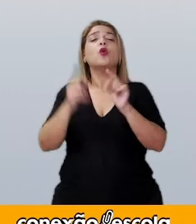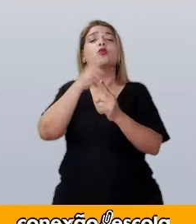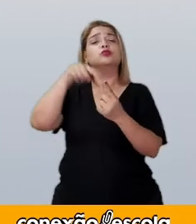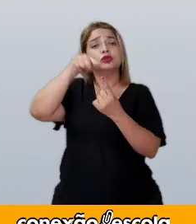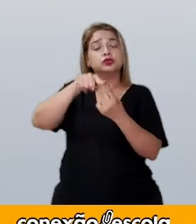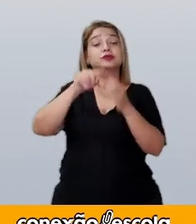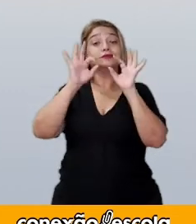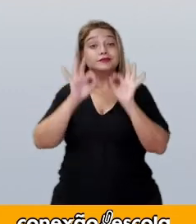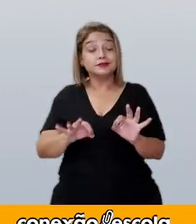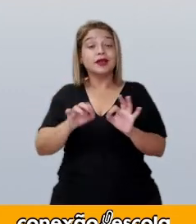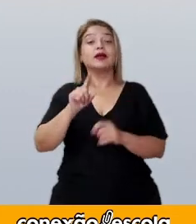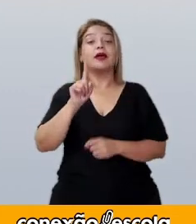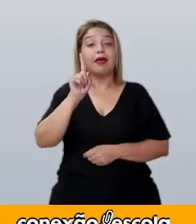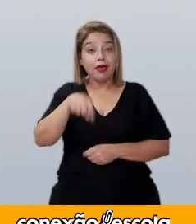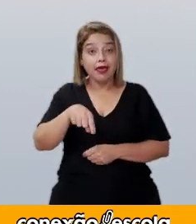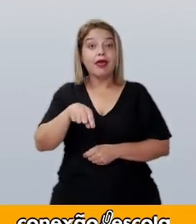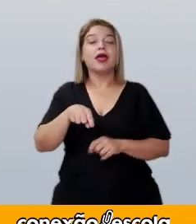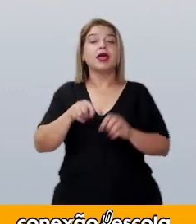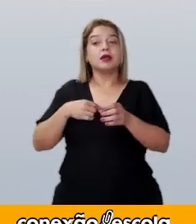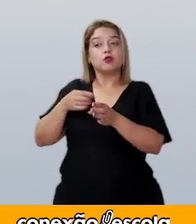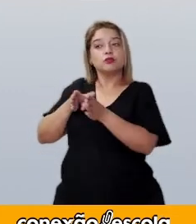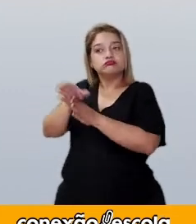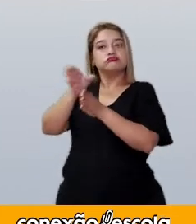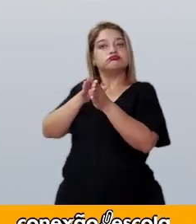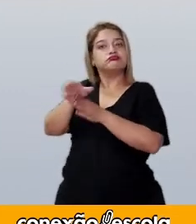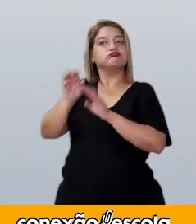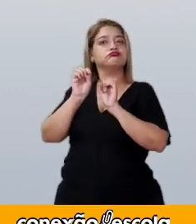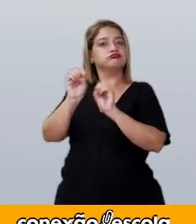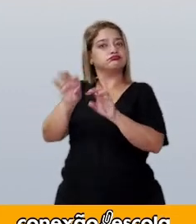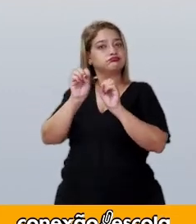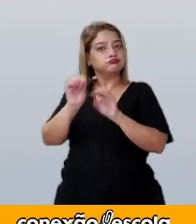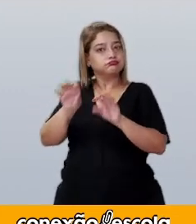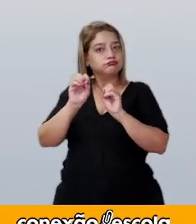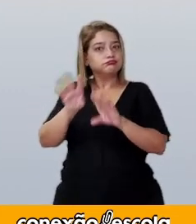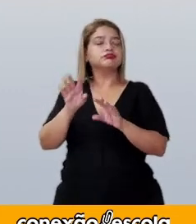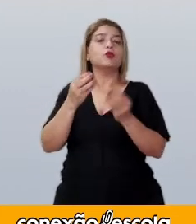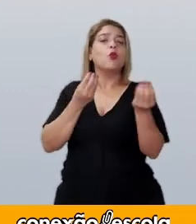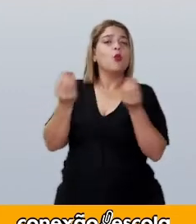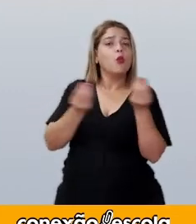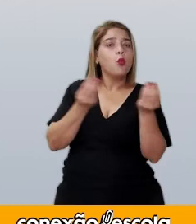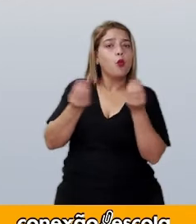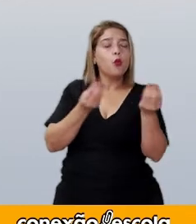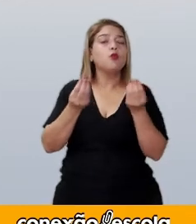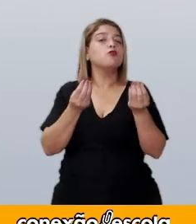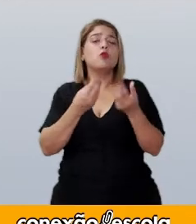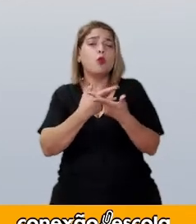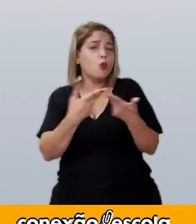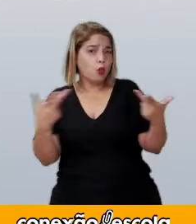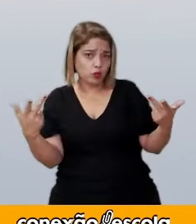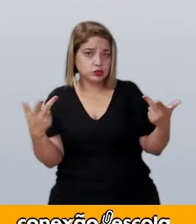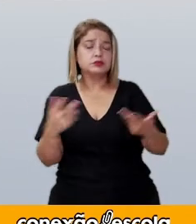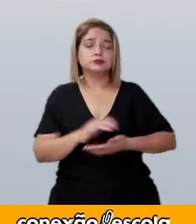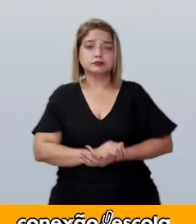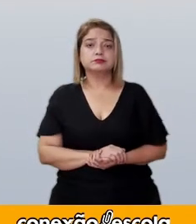finalidade do discurso é de instruir, orientar sobre algo.